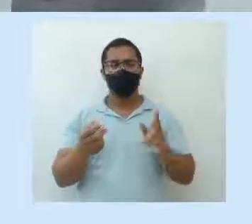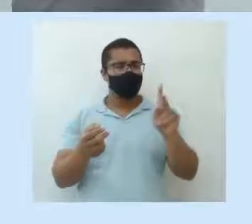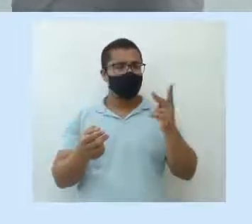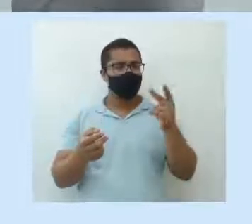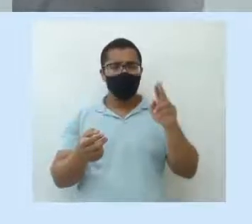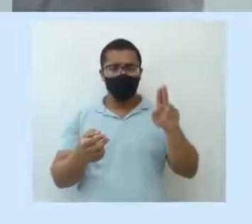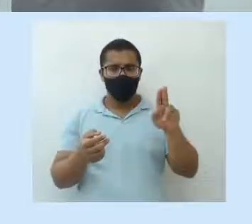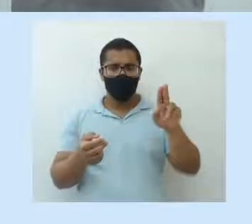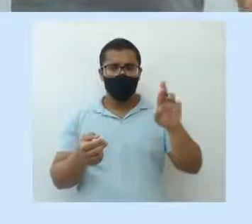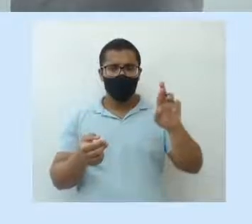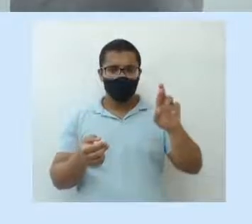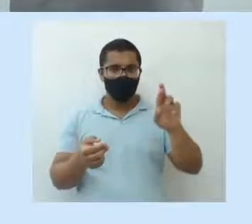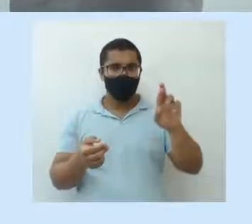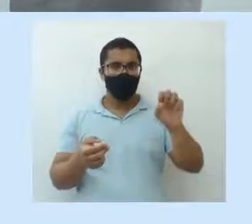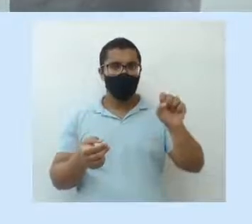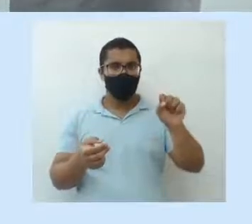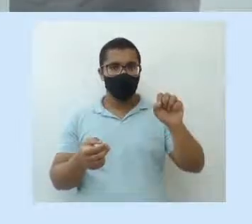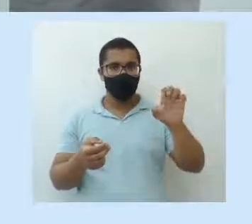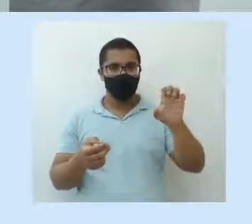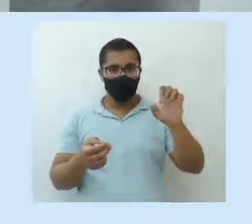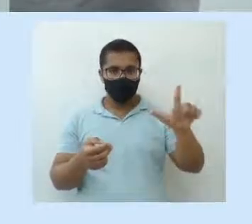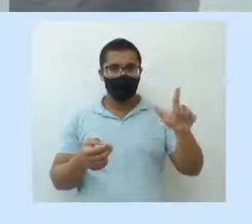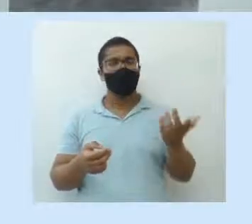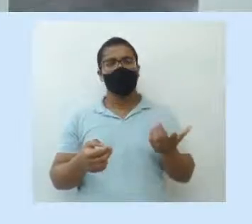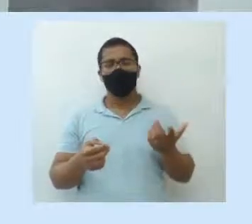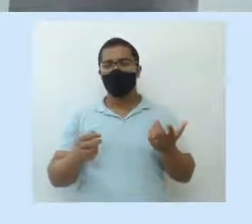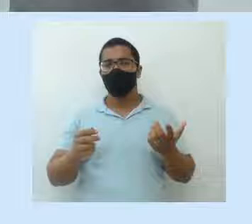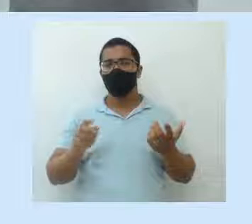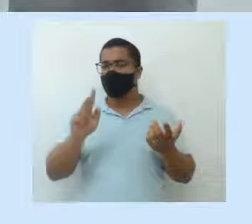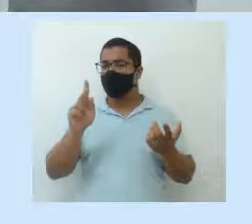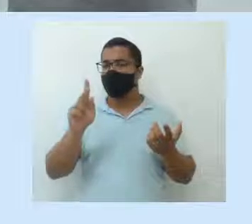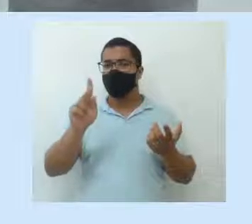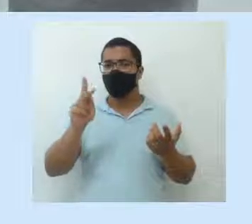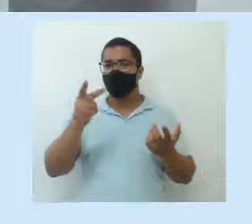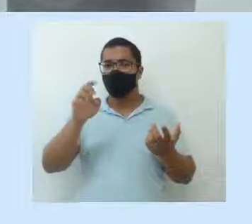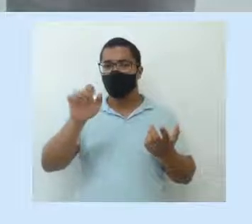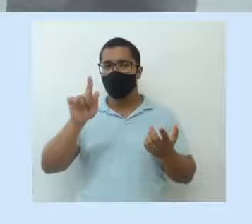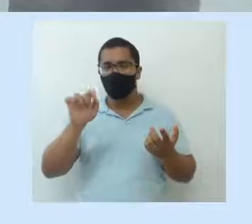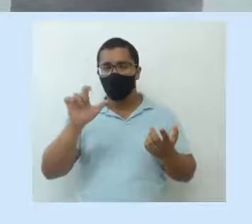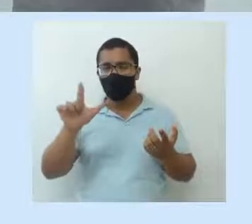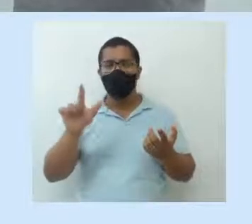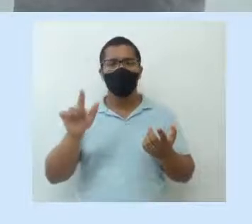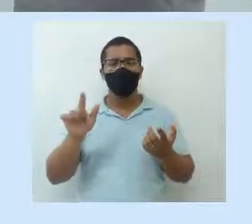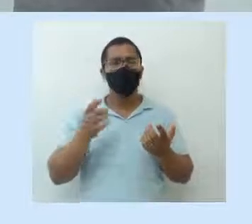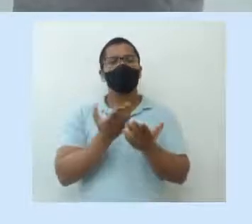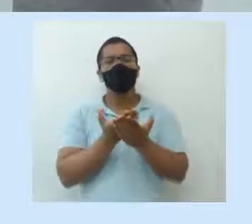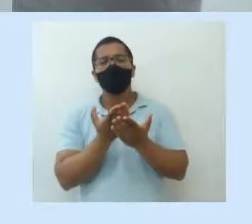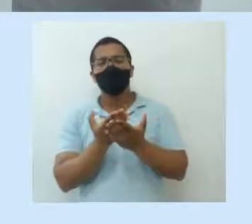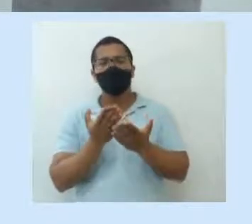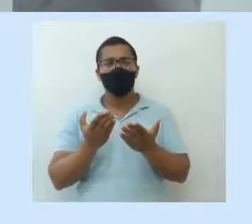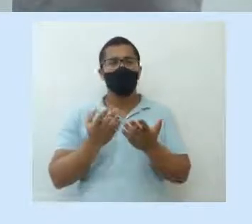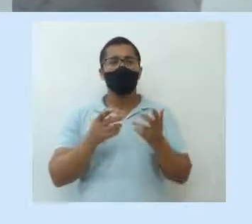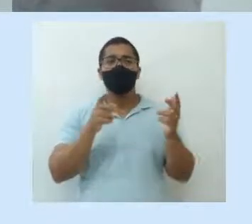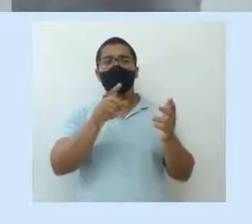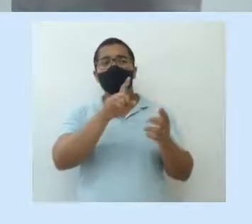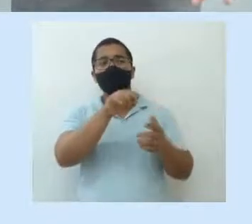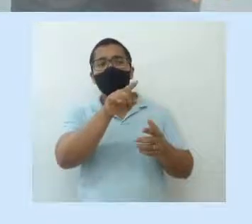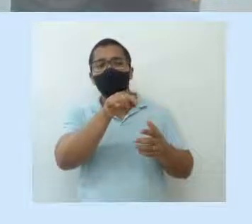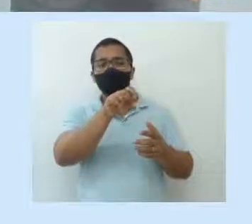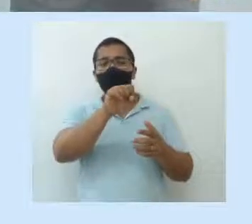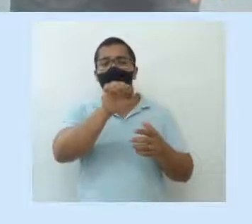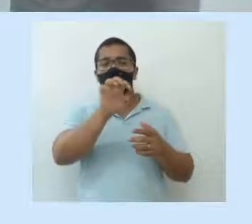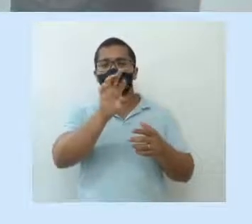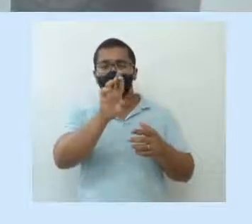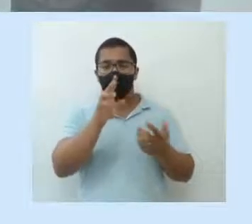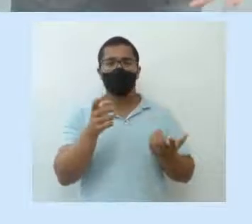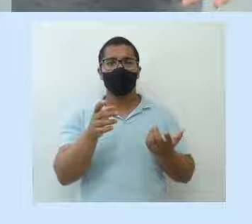Hegel, a importância do estudo, a relação entre o ser, aquilo que é observável, certo? Então, seria